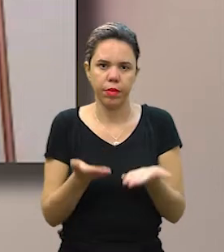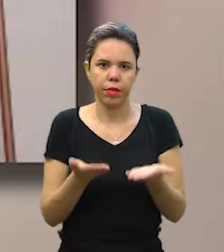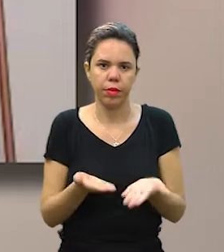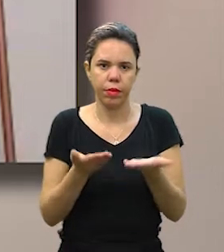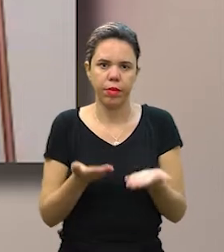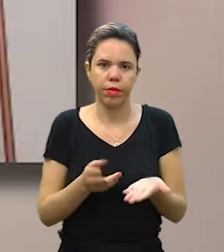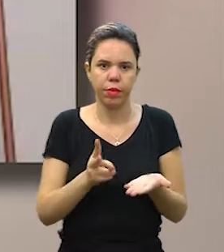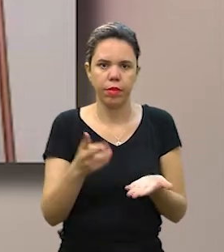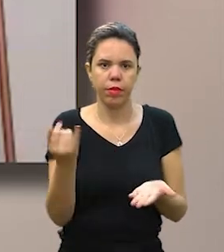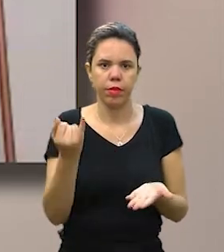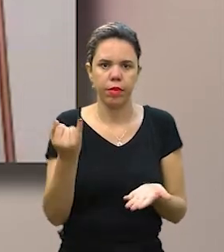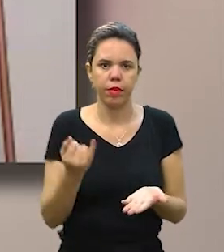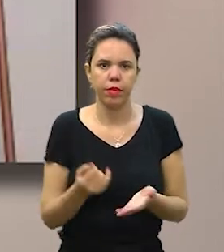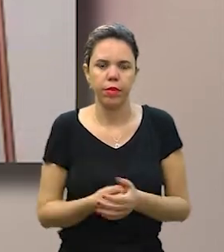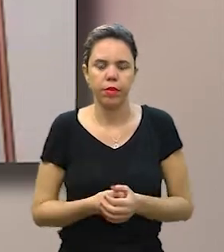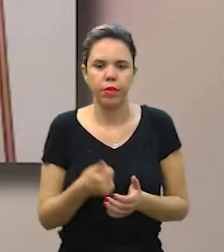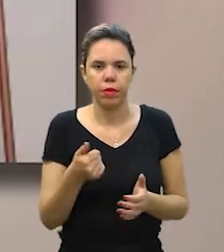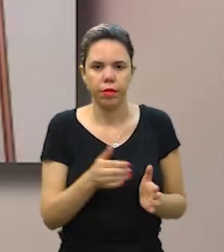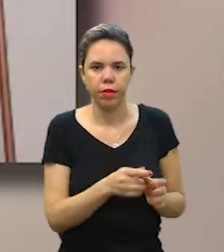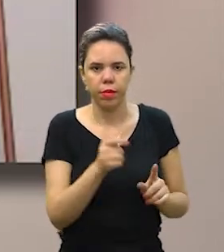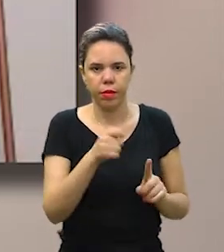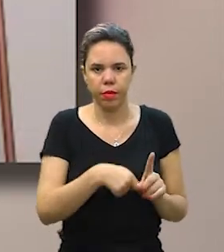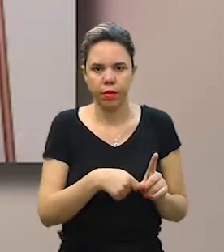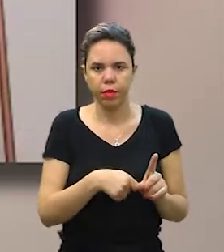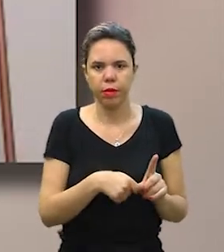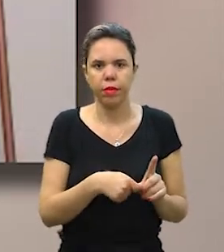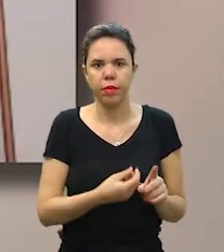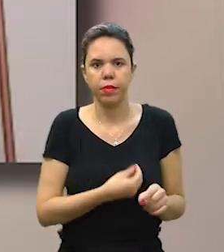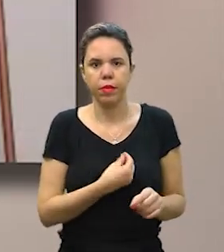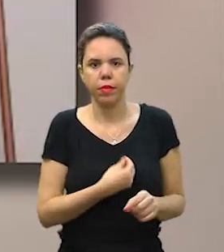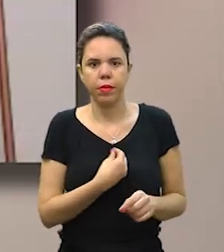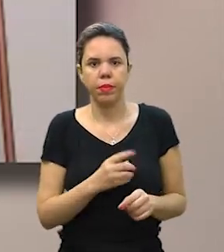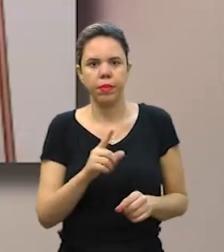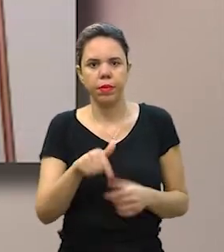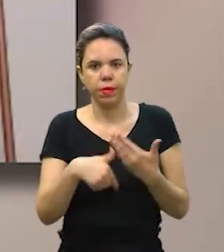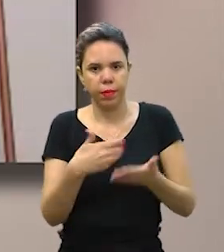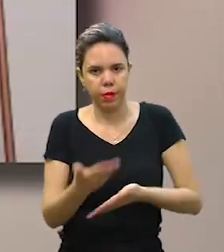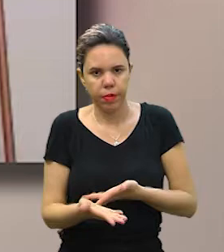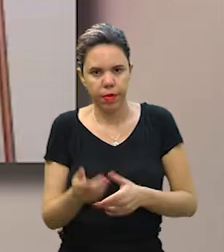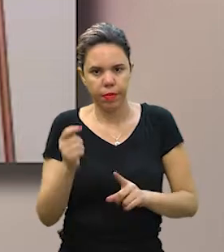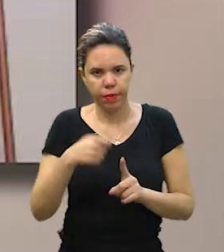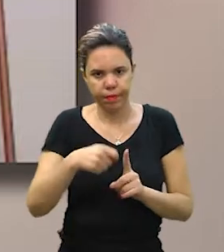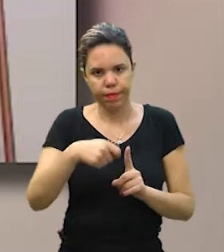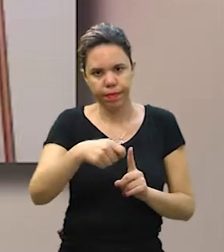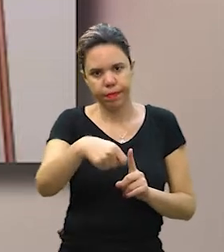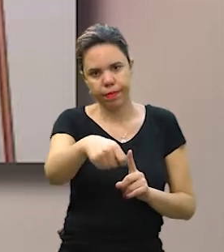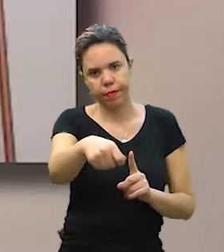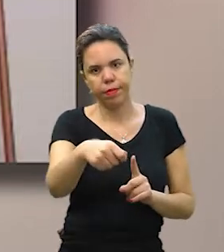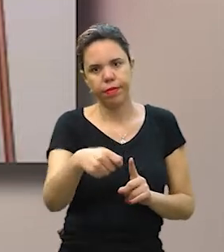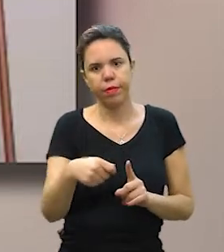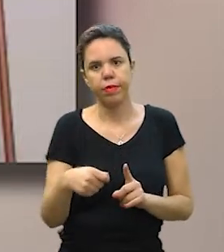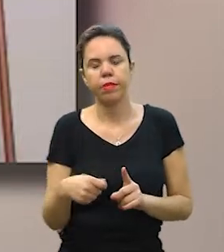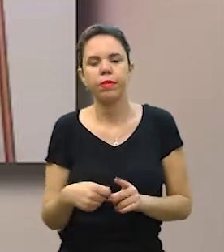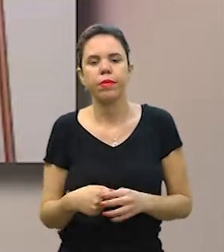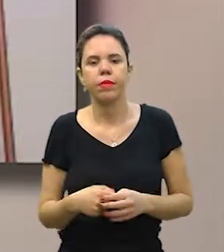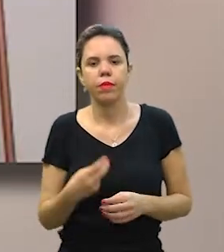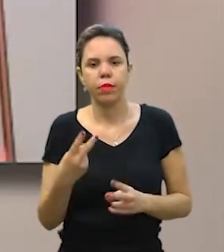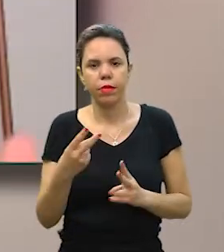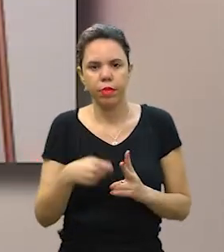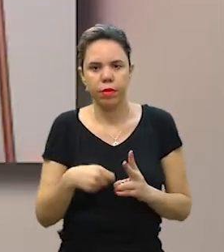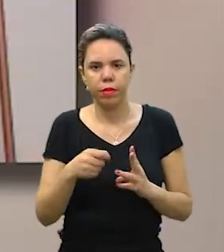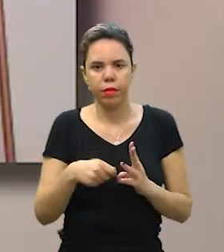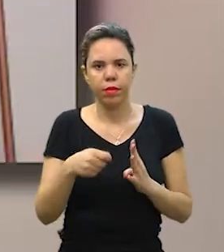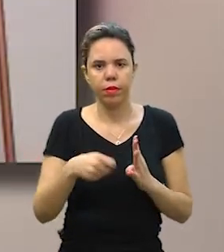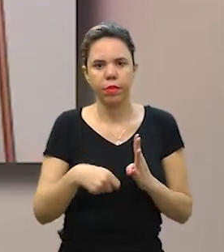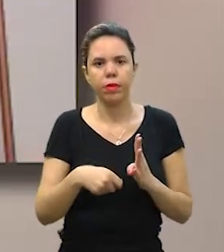peso diário, que é muito importante nesse primeiro mês de vida, e depois mensalmente. Então, com 1 mês,